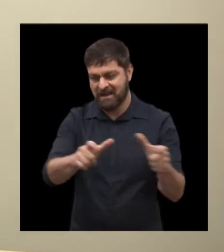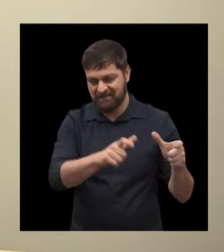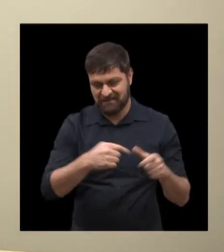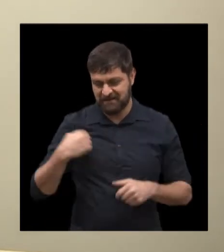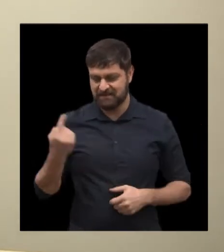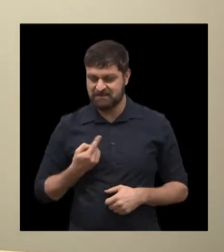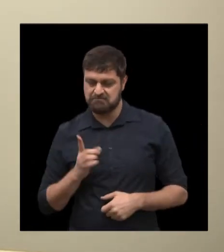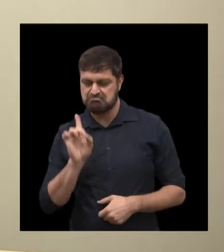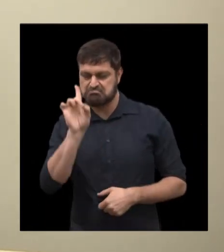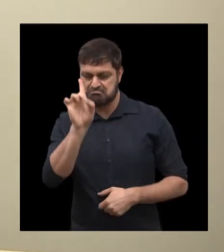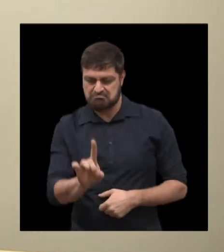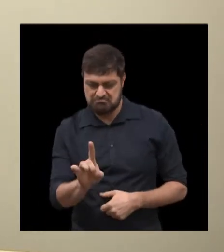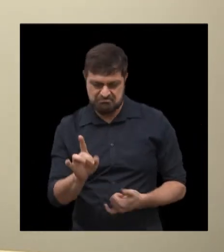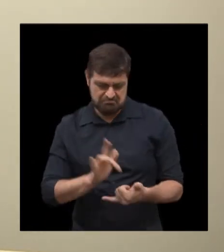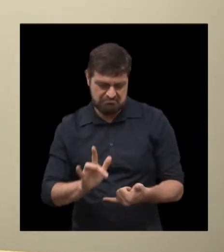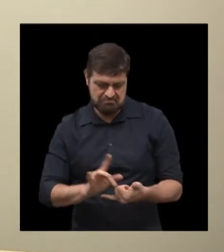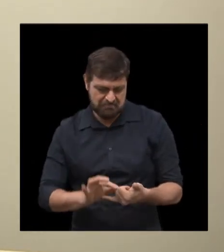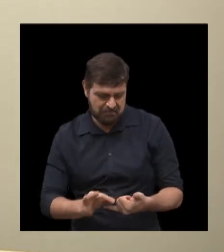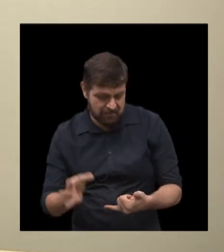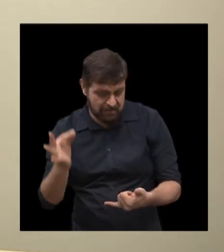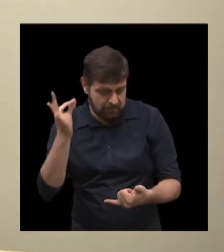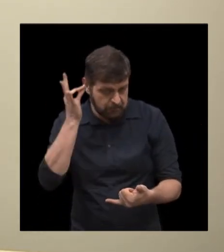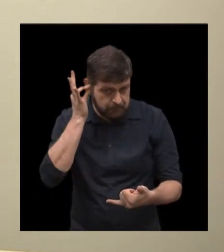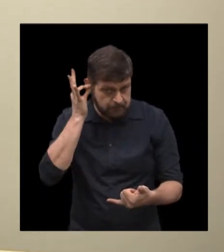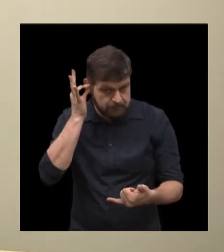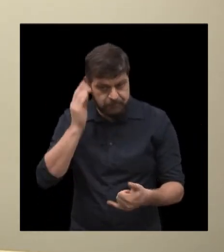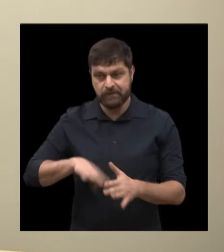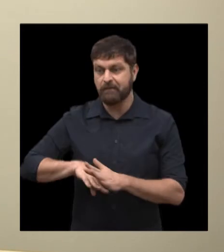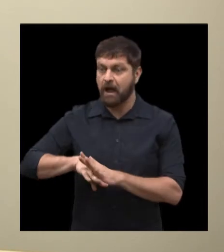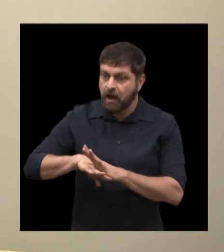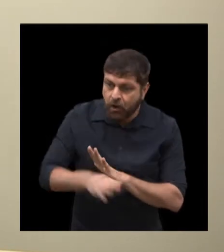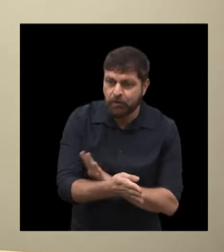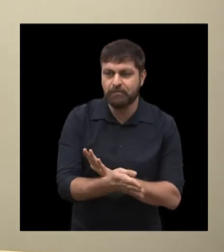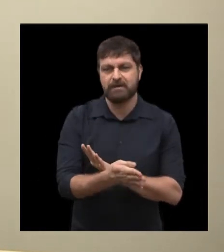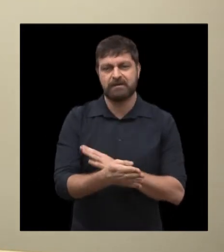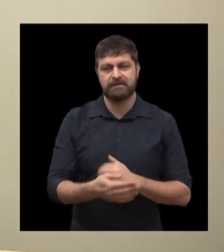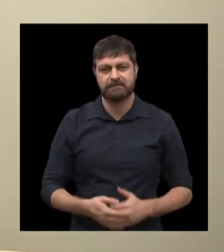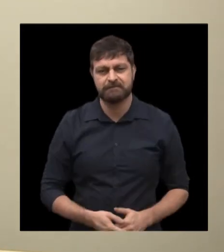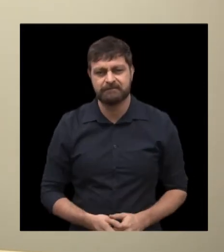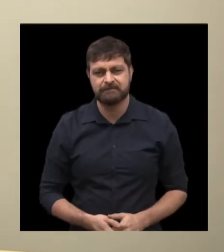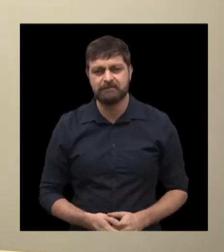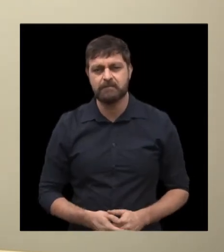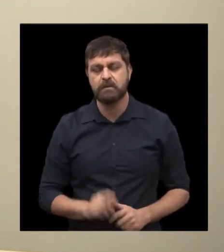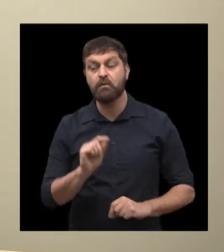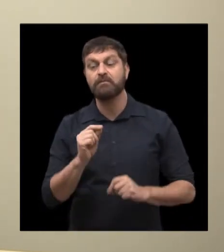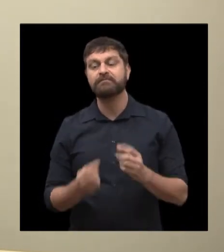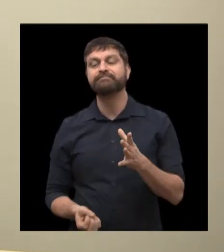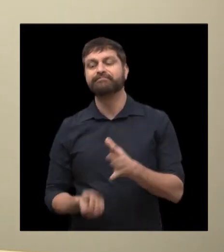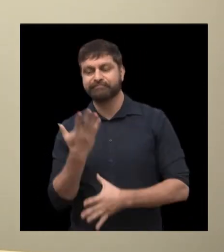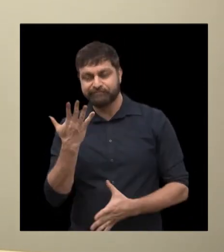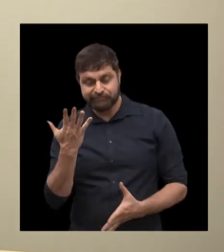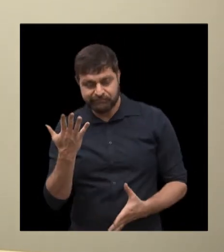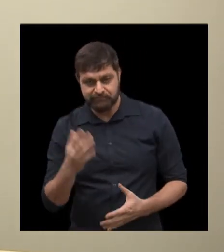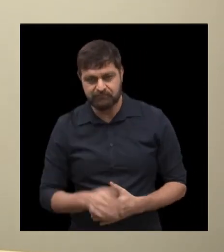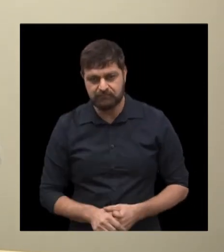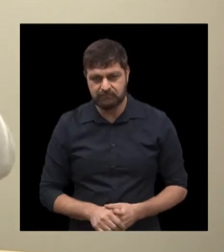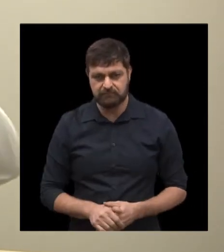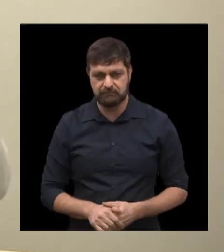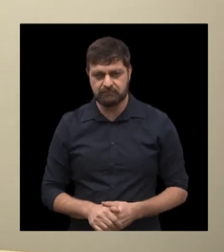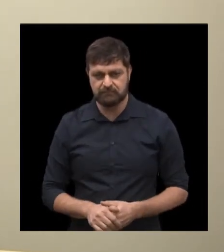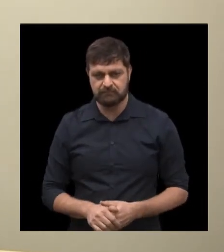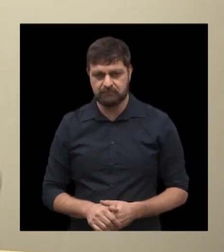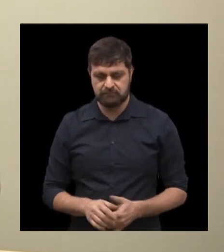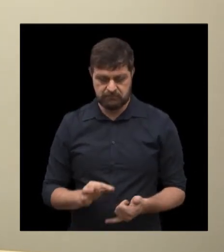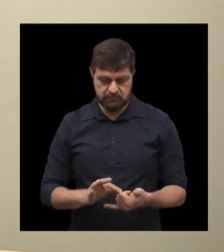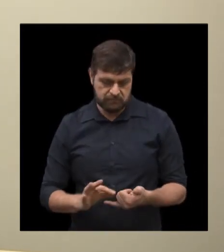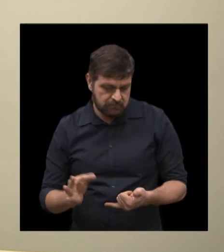gente esteja praticamente, isso tem sido cada vez mais comum. E o que acontece? Quando a gente coloca um fone